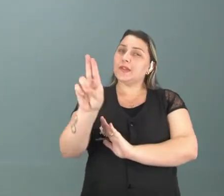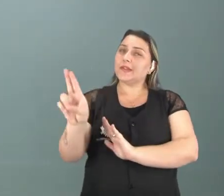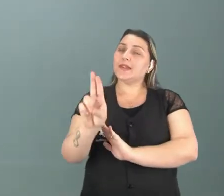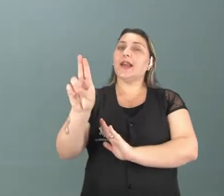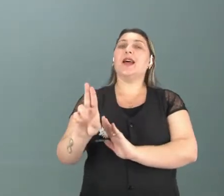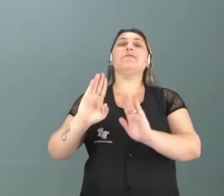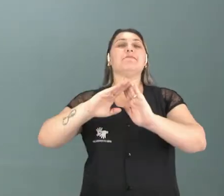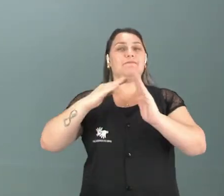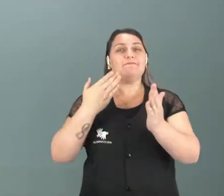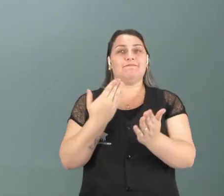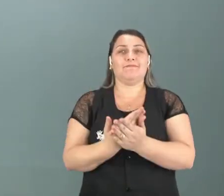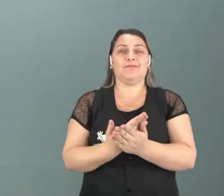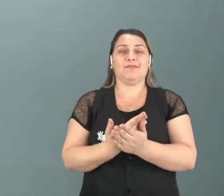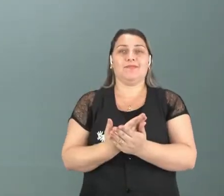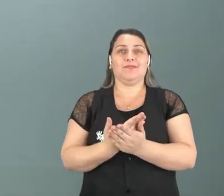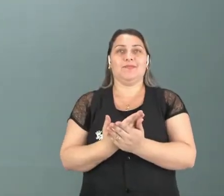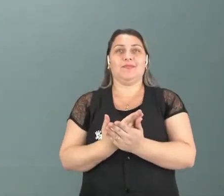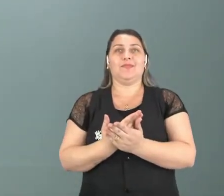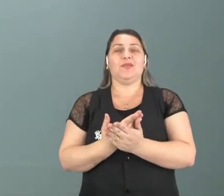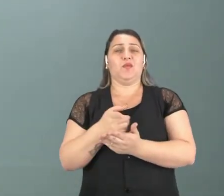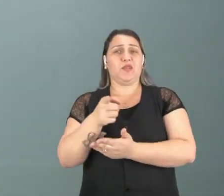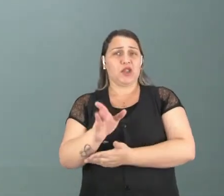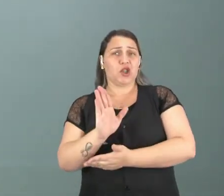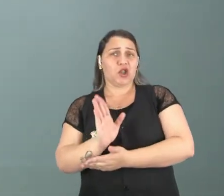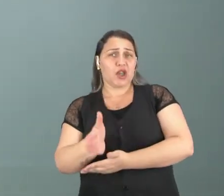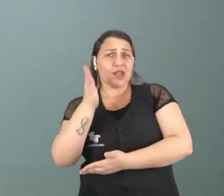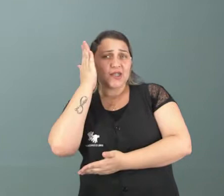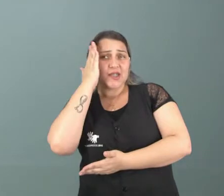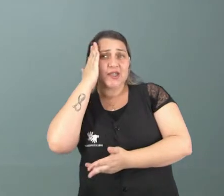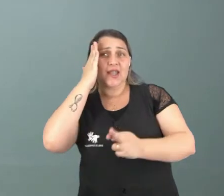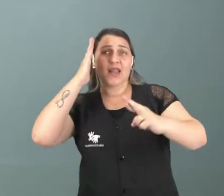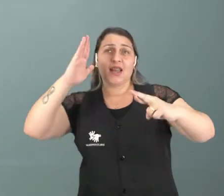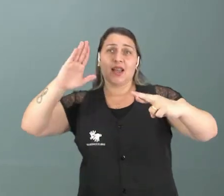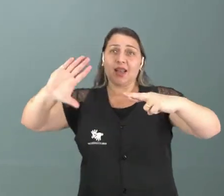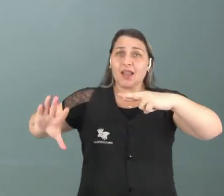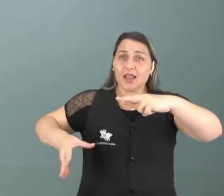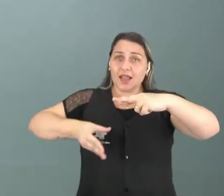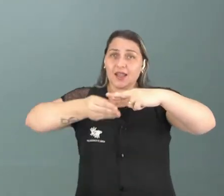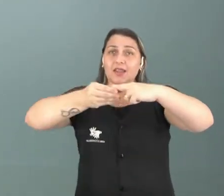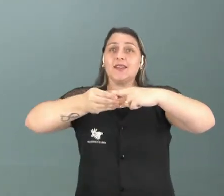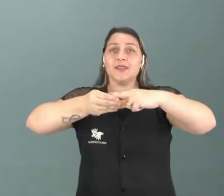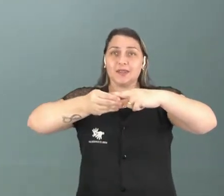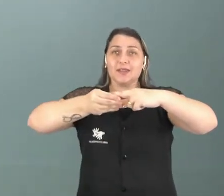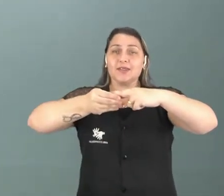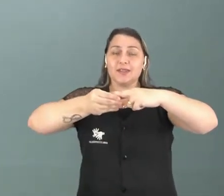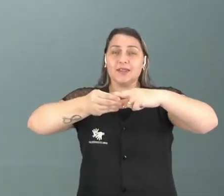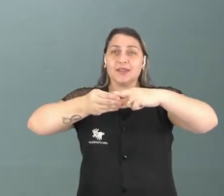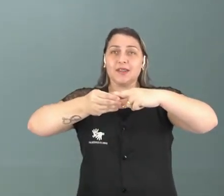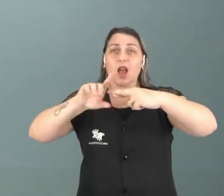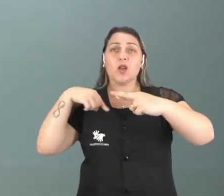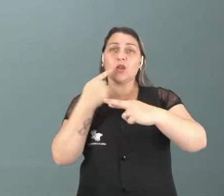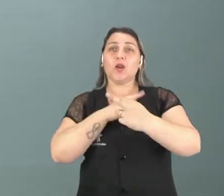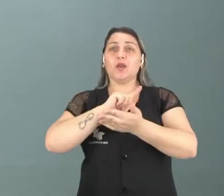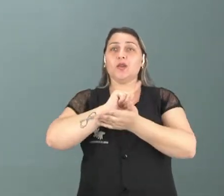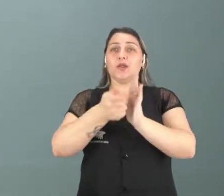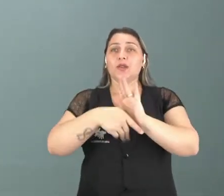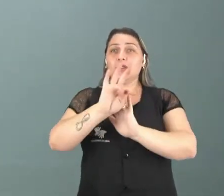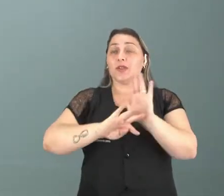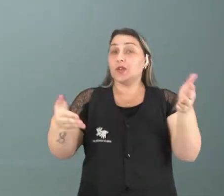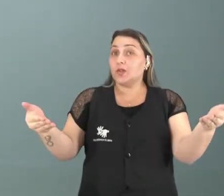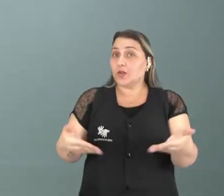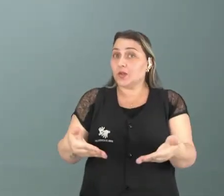meio escolar, tá? Então, você já ouviu falar da resenha? Esse é o nosso gênero textual de